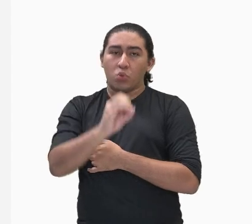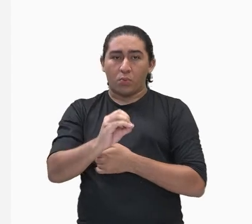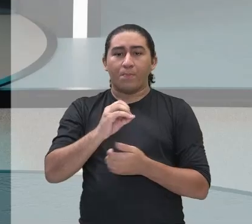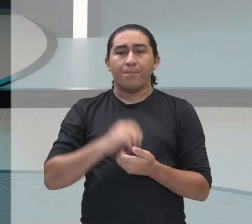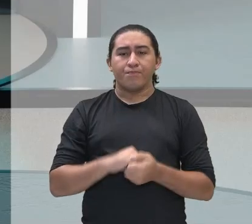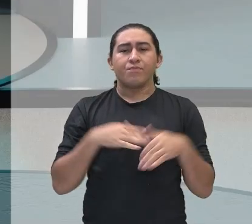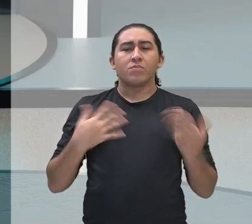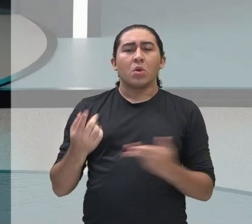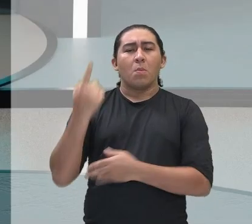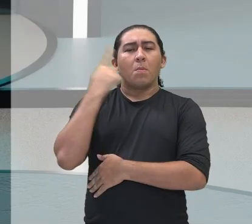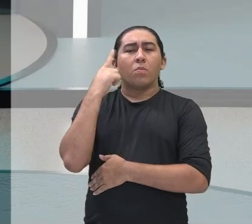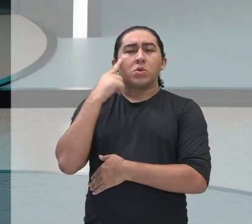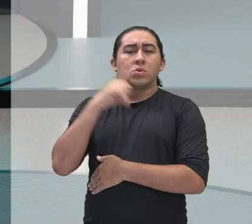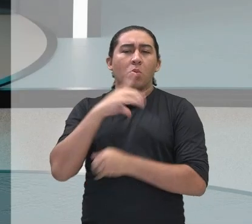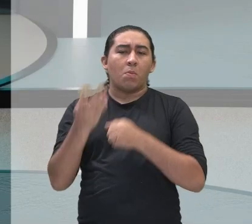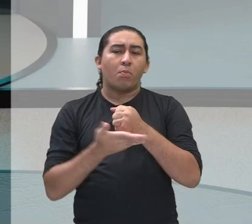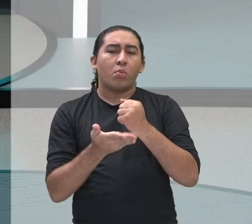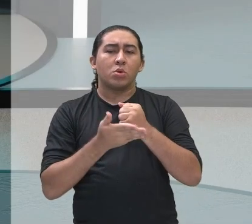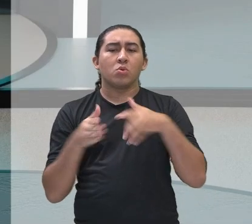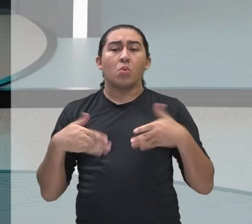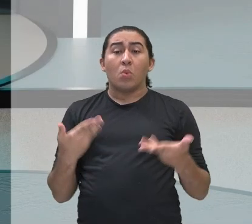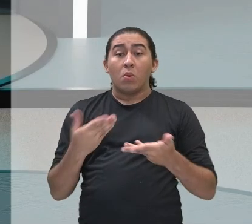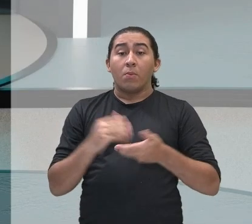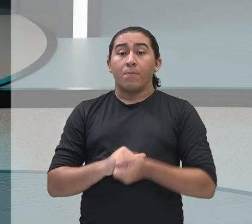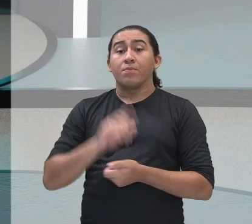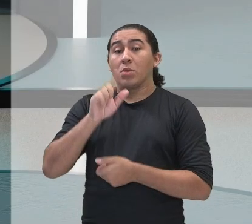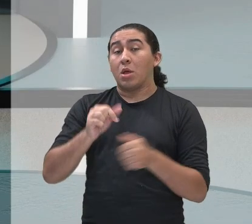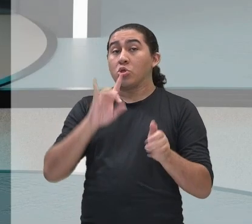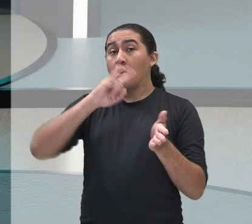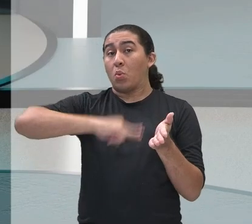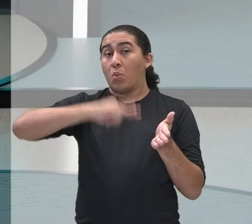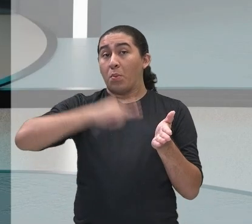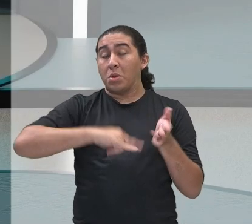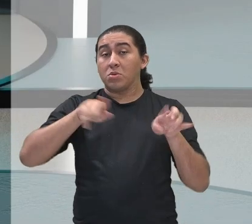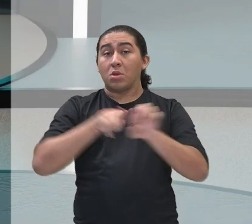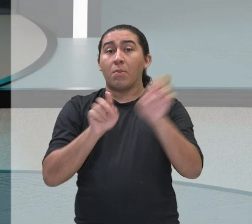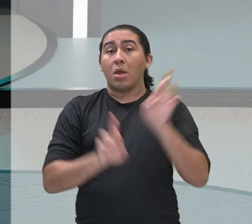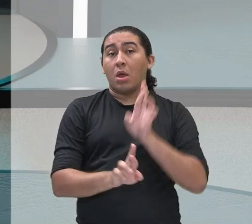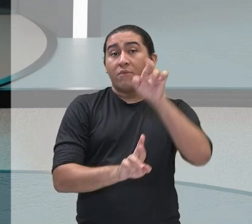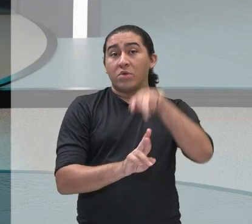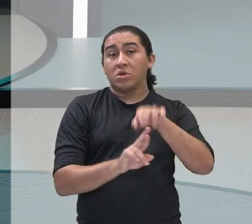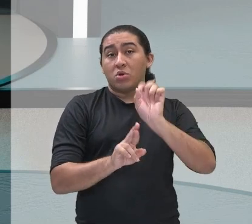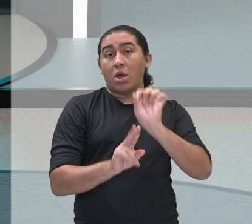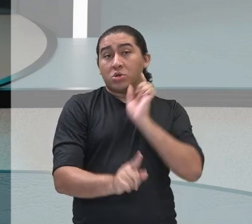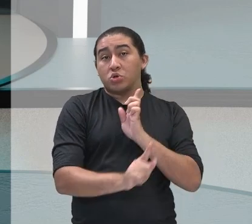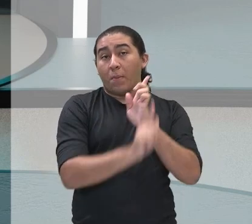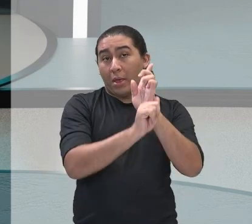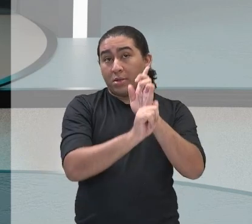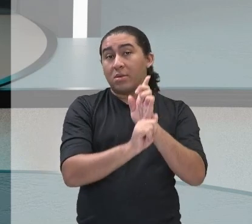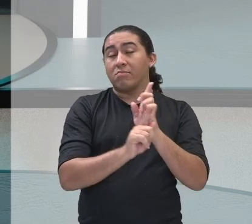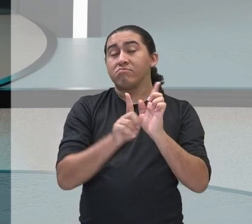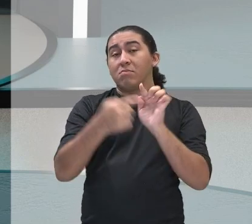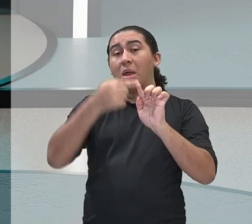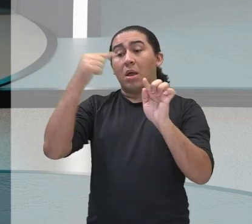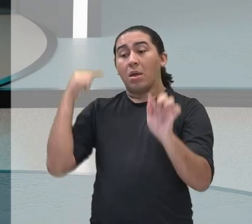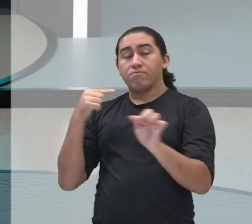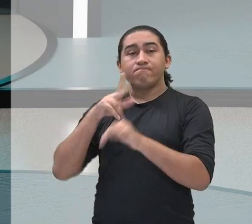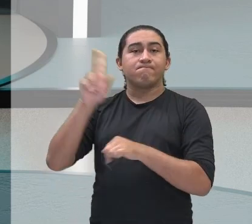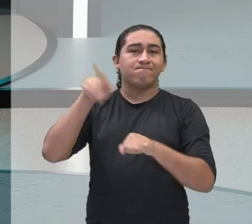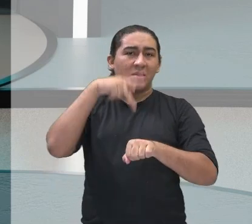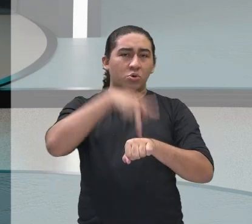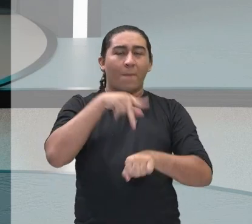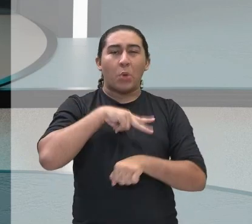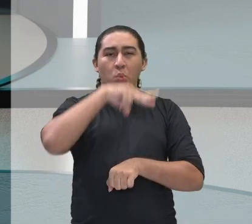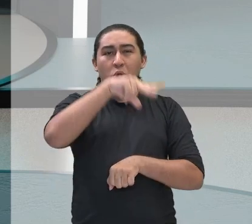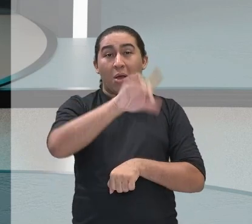consta fundamentalmente são documentos a respeito da descoberta, lá em Portugal, que é um